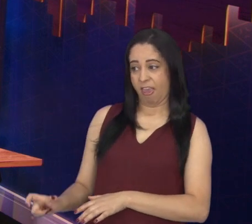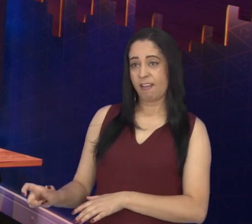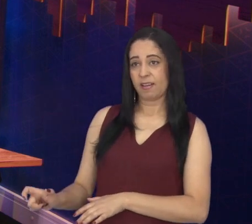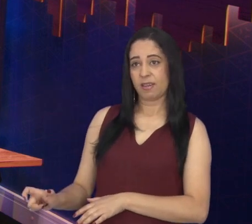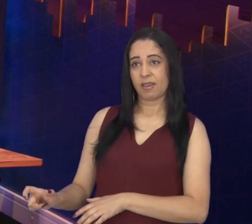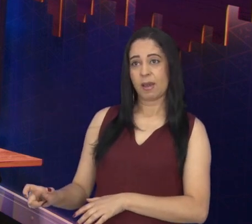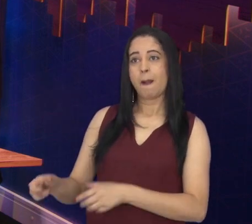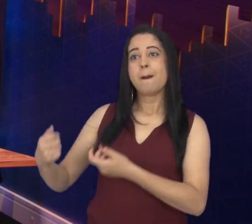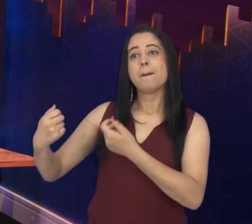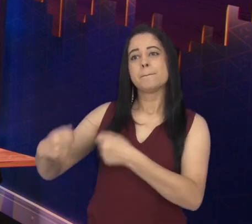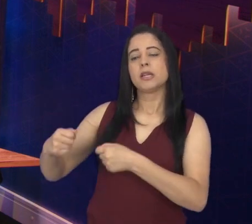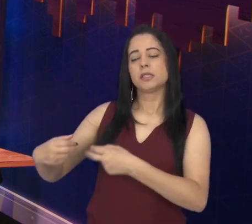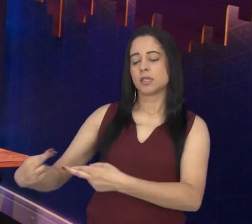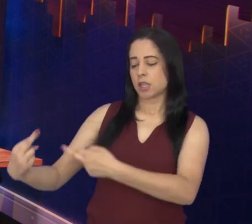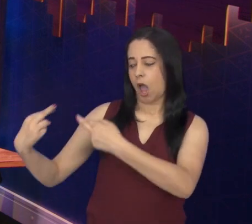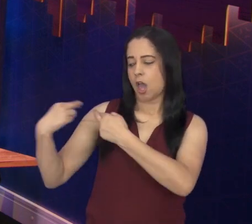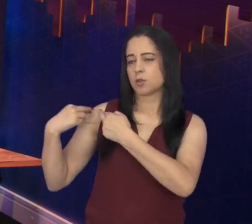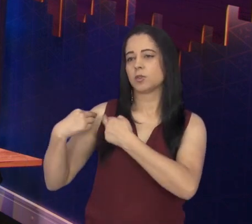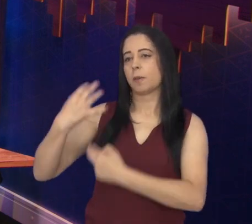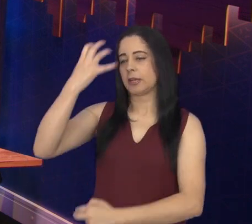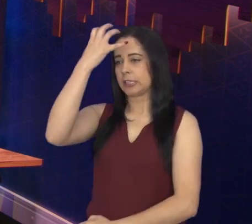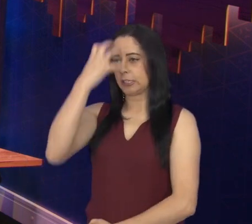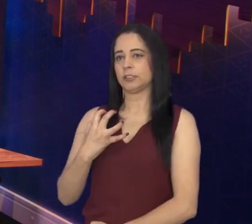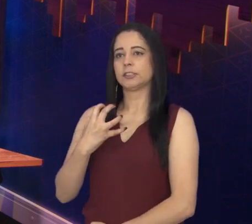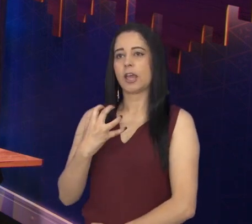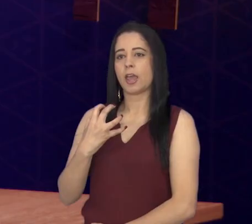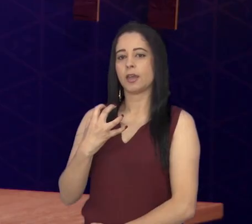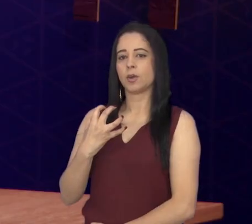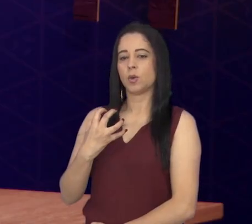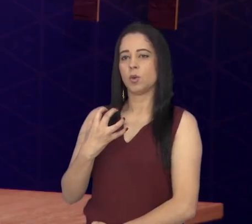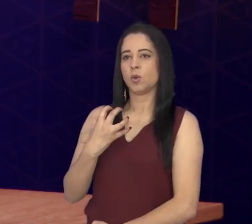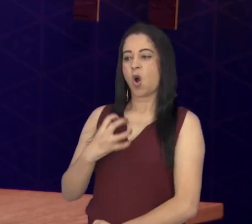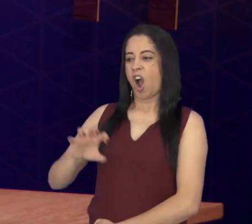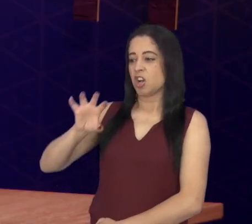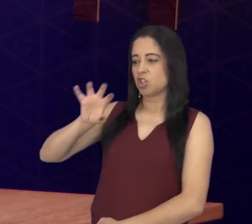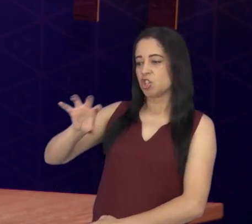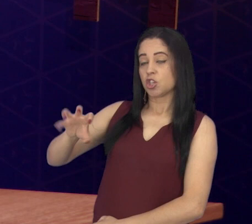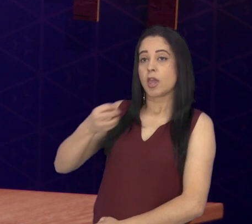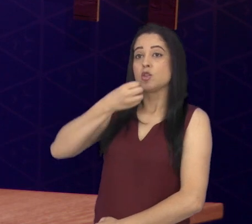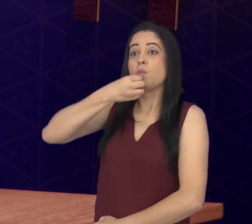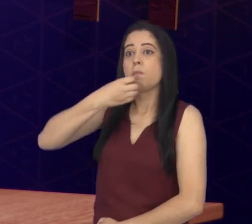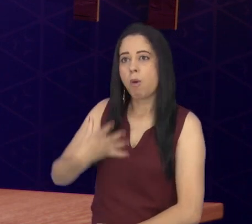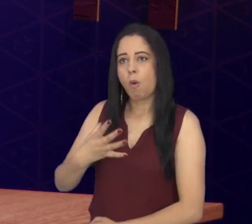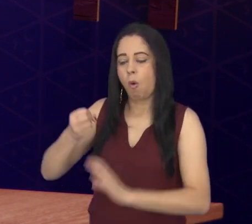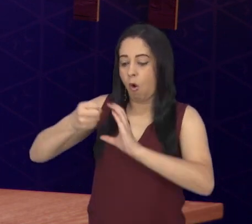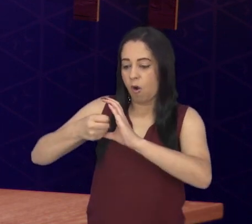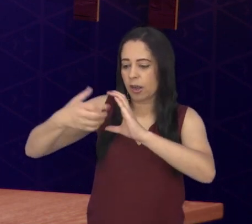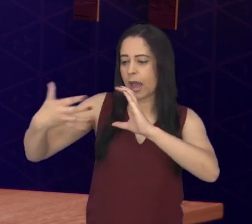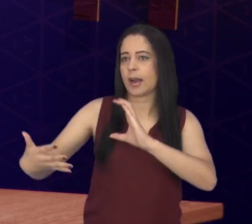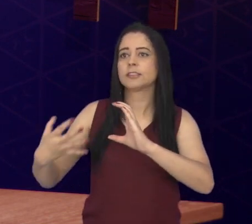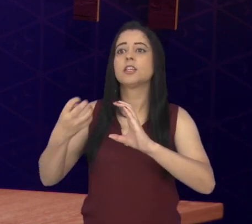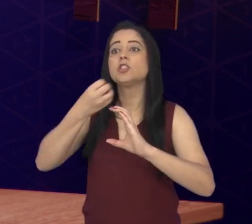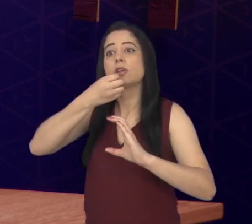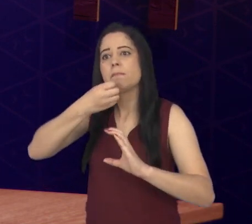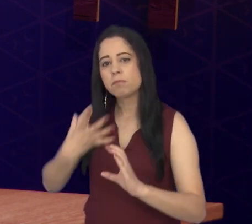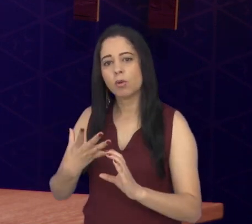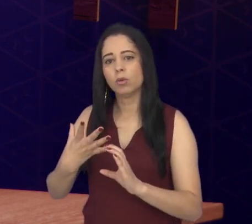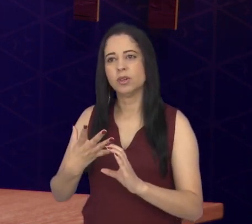um cara responsável, mas não só responsável, mas um cara bom mesmo, um cara do